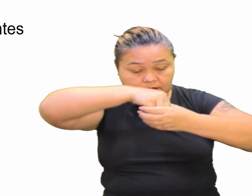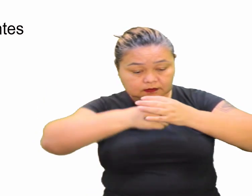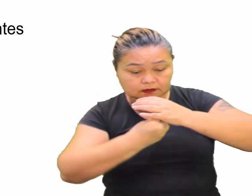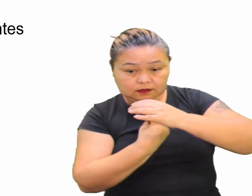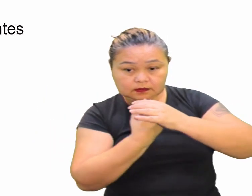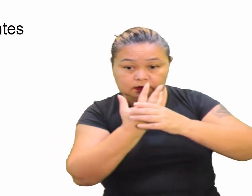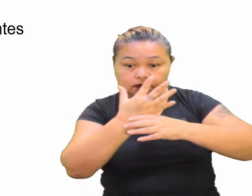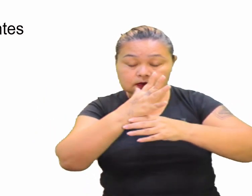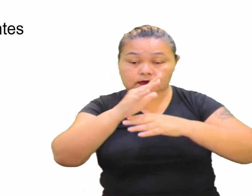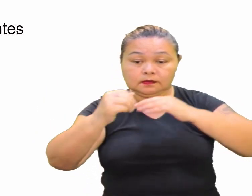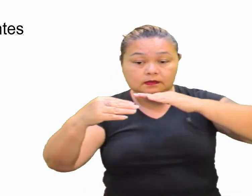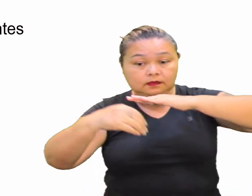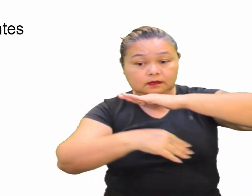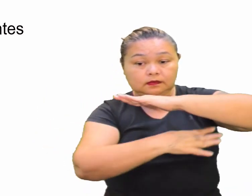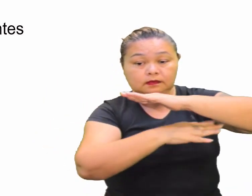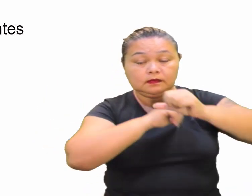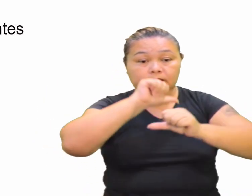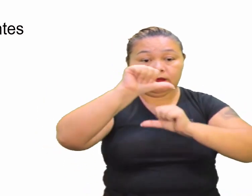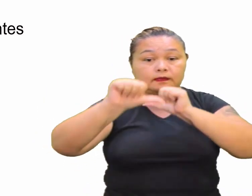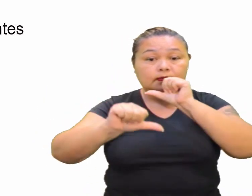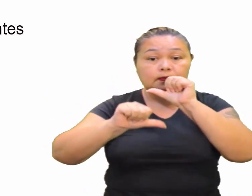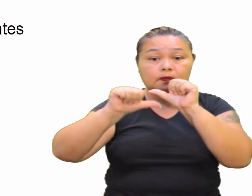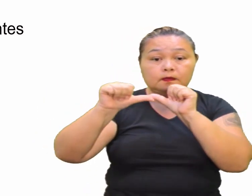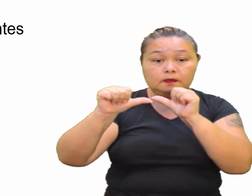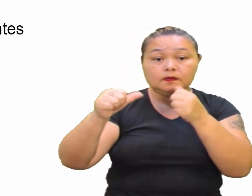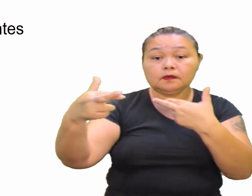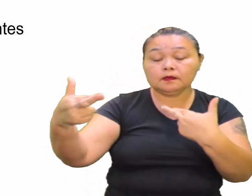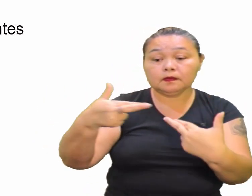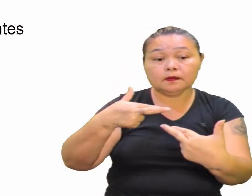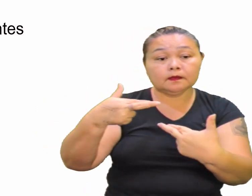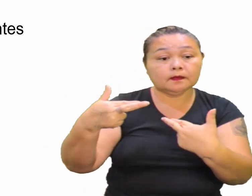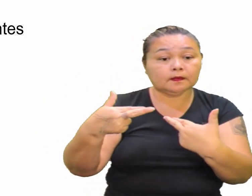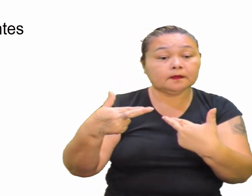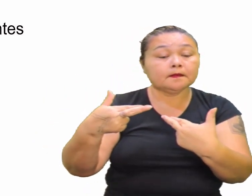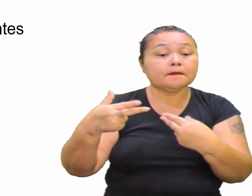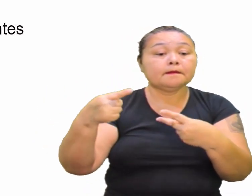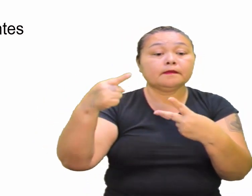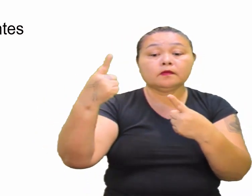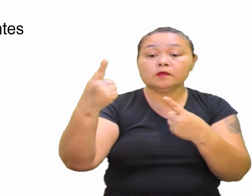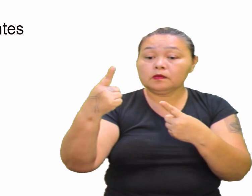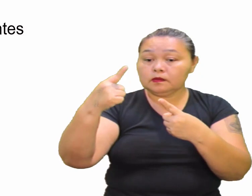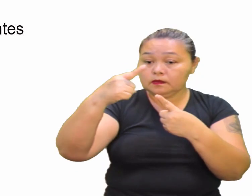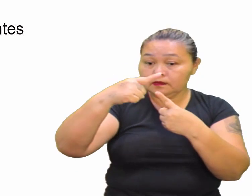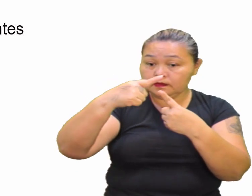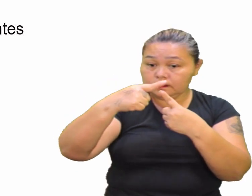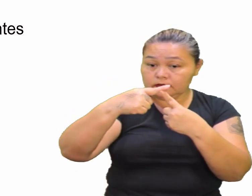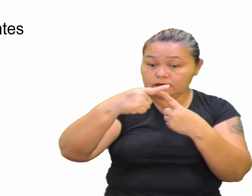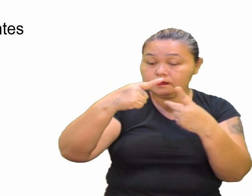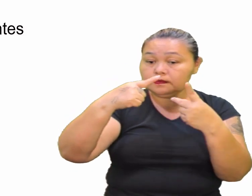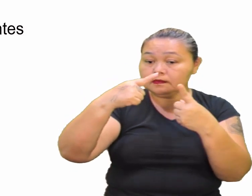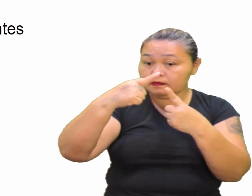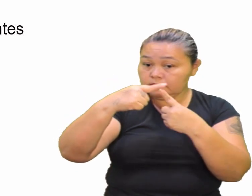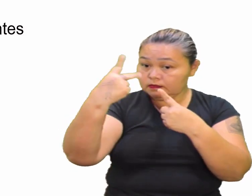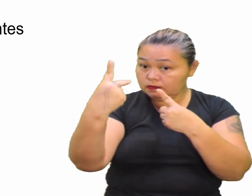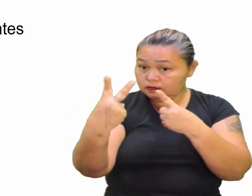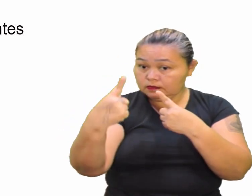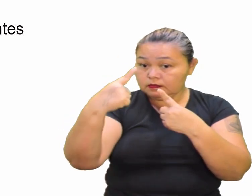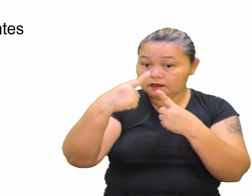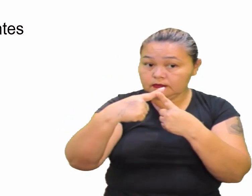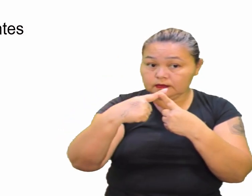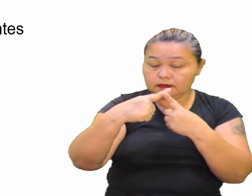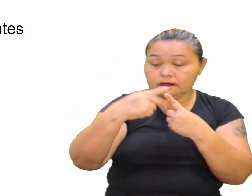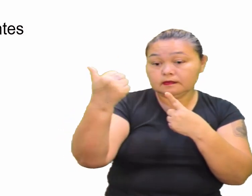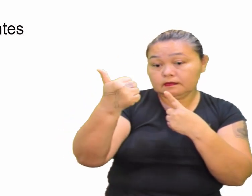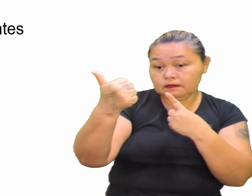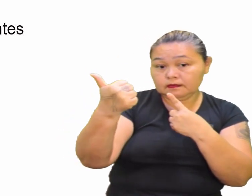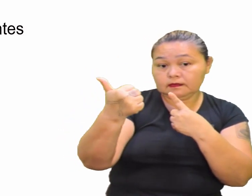ao ecossistema e que modifica condições e recursos. E ela pode ser subdividida em dois tipos, a